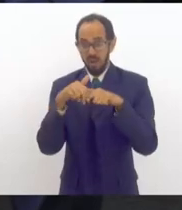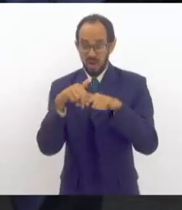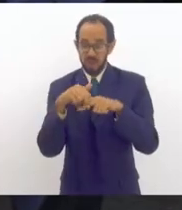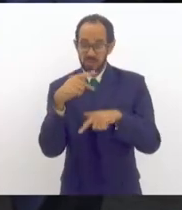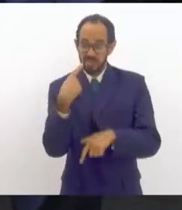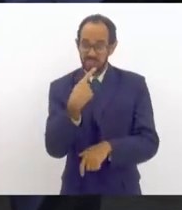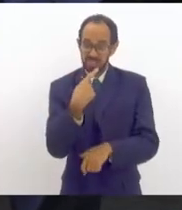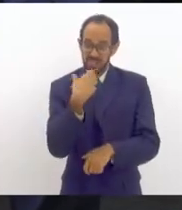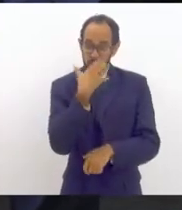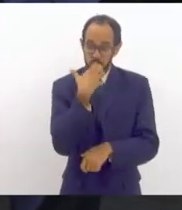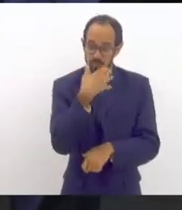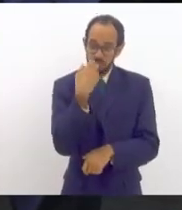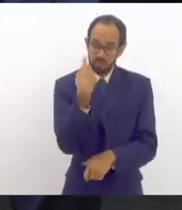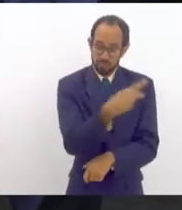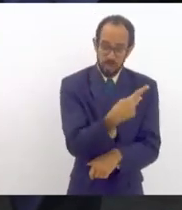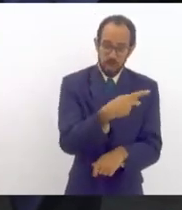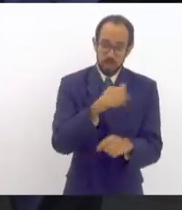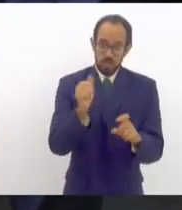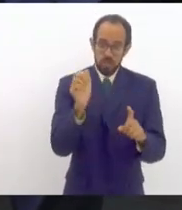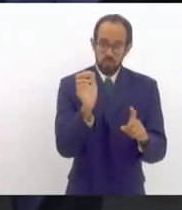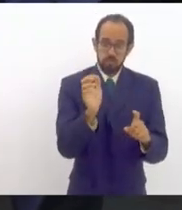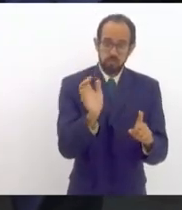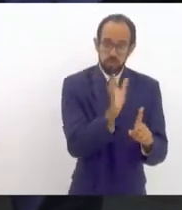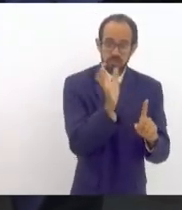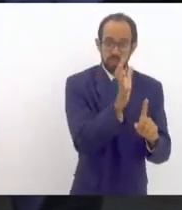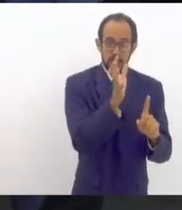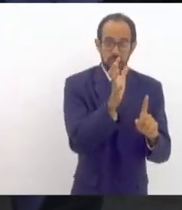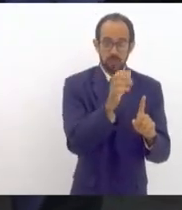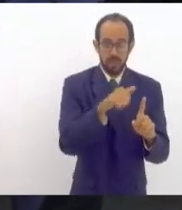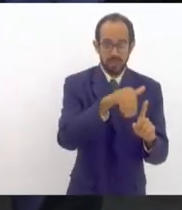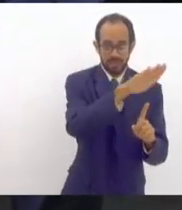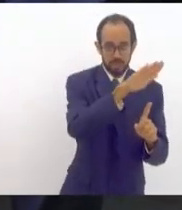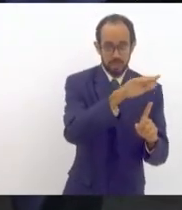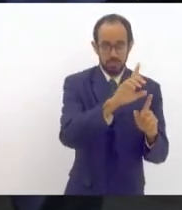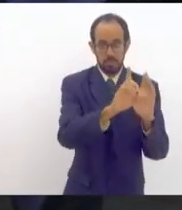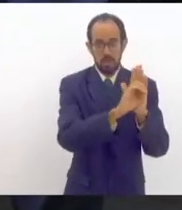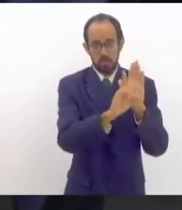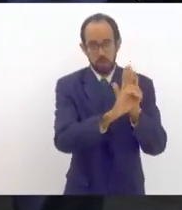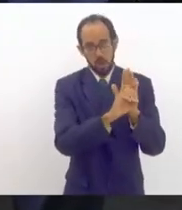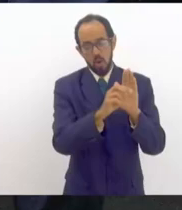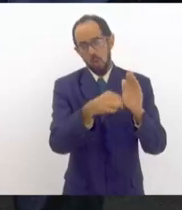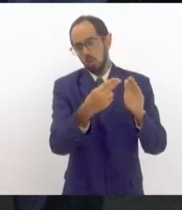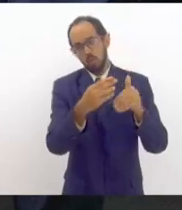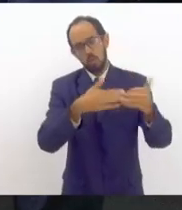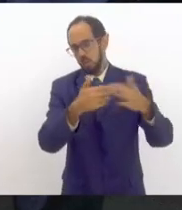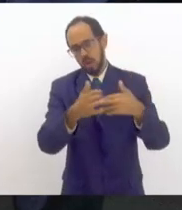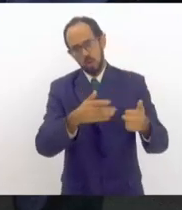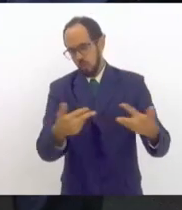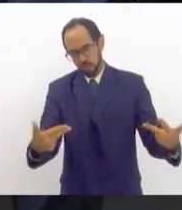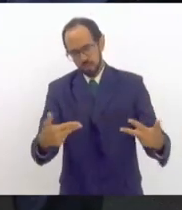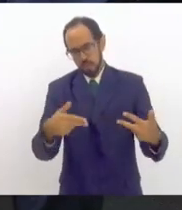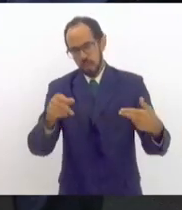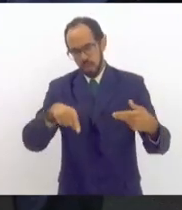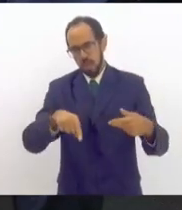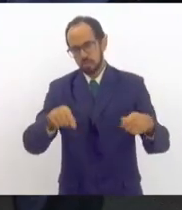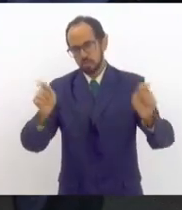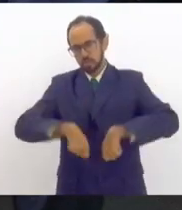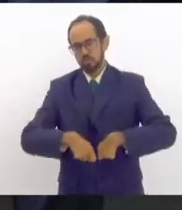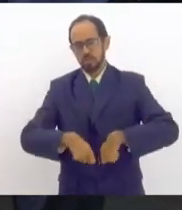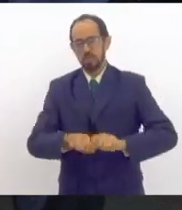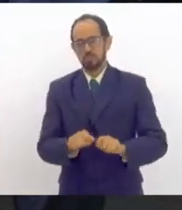seja incentivado a fazer uso de drogas ou qualquer coisa do gênero para mim já é suficiente